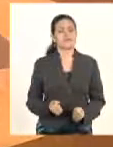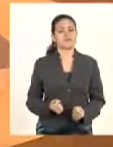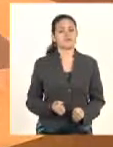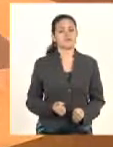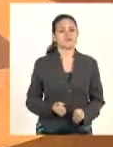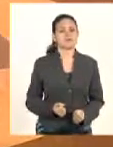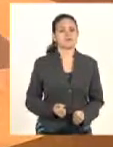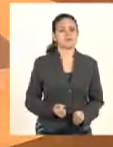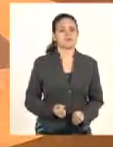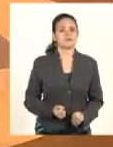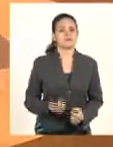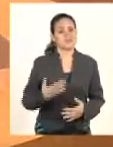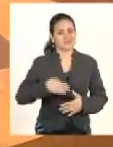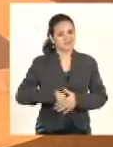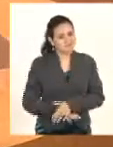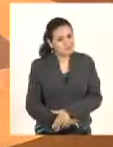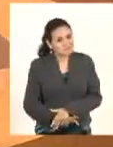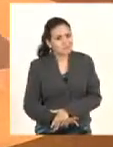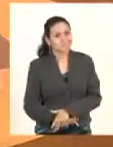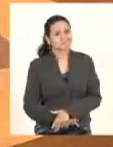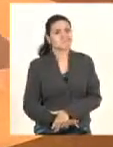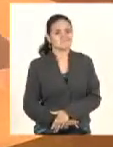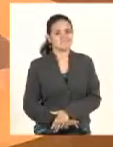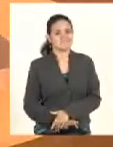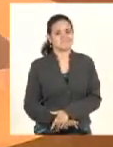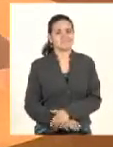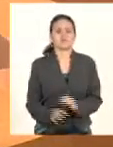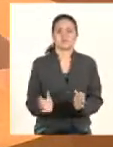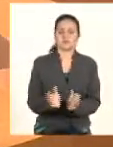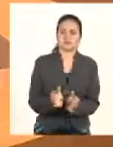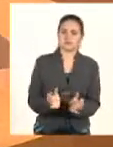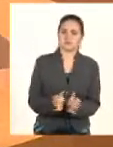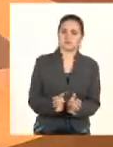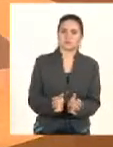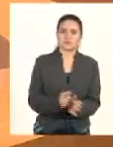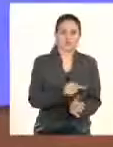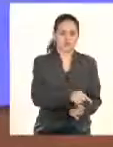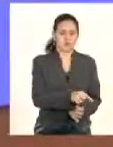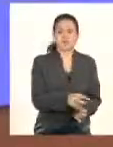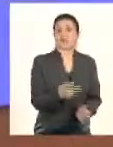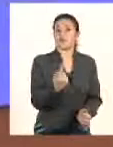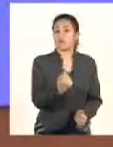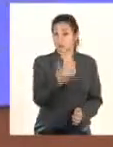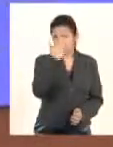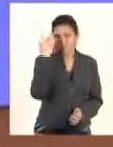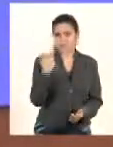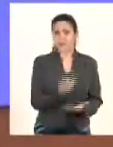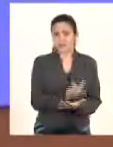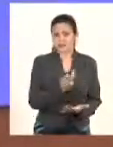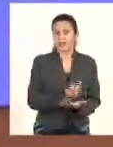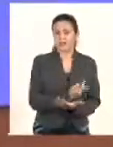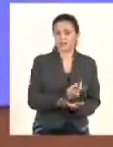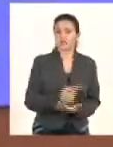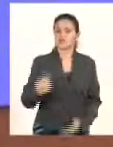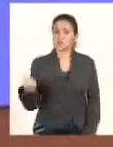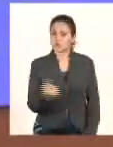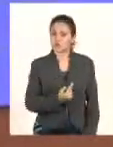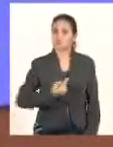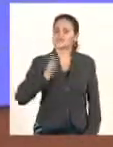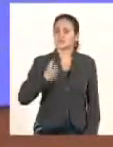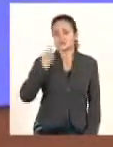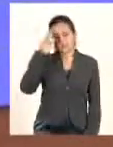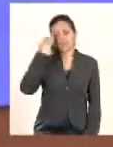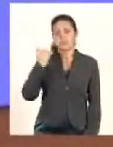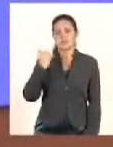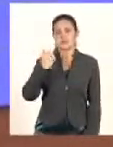estava viciada, tinha uma formação errônea e que todos nós sabíamos, e eu cobrei aqui desta